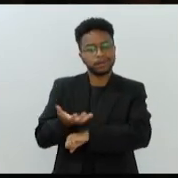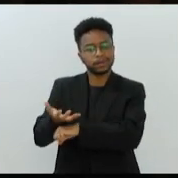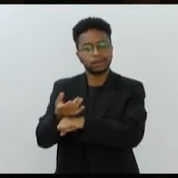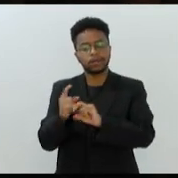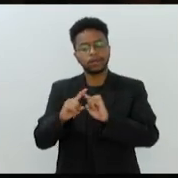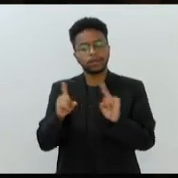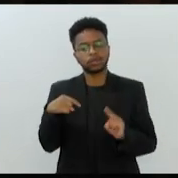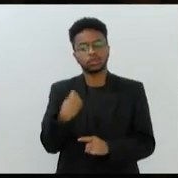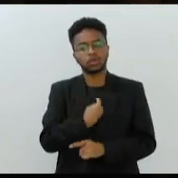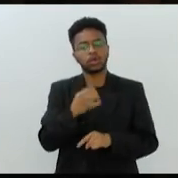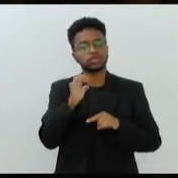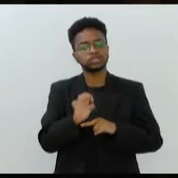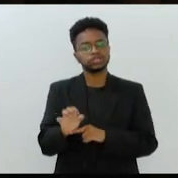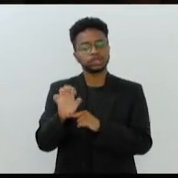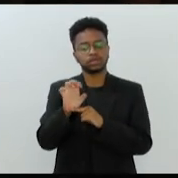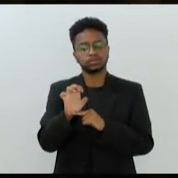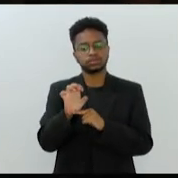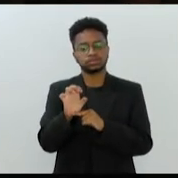nosso Estado